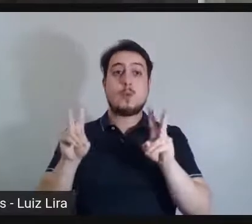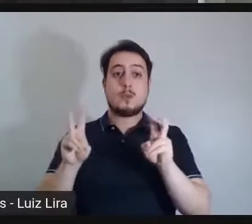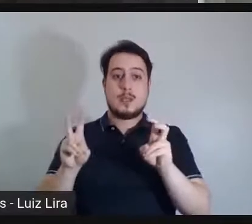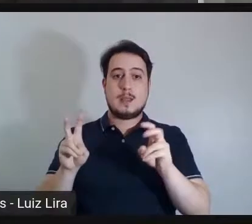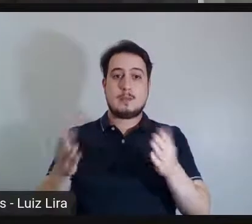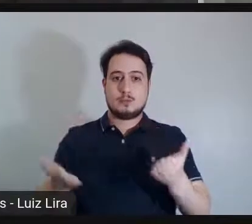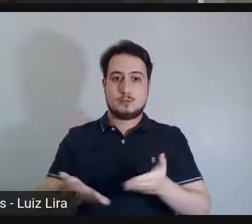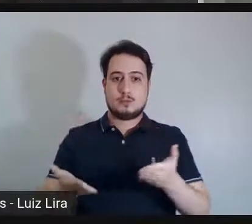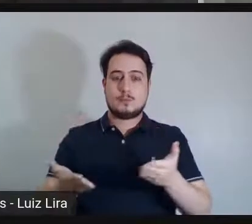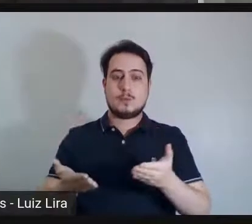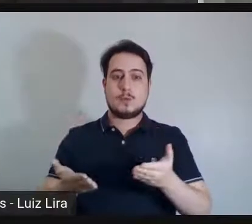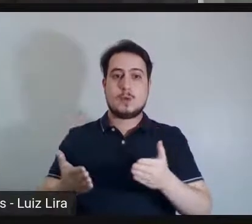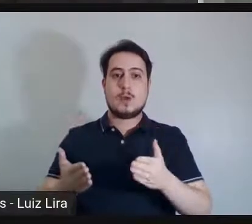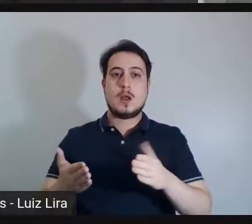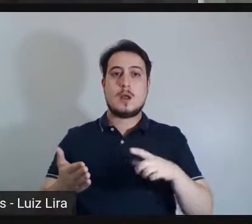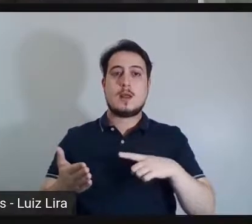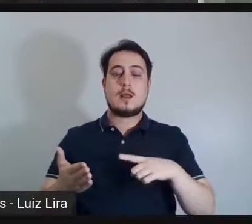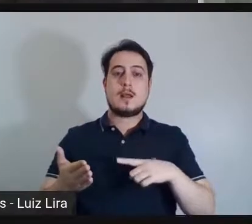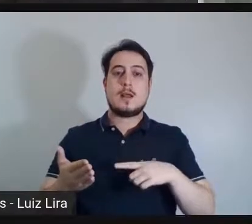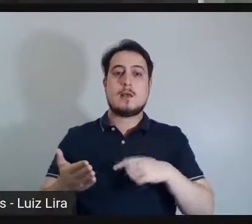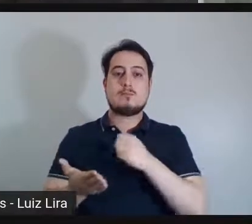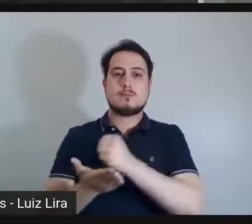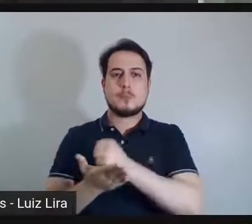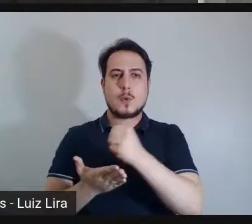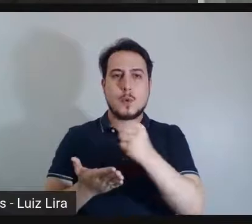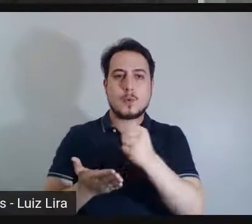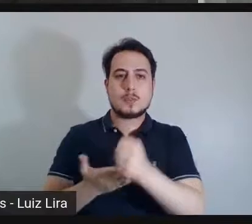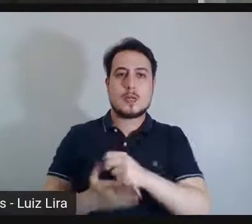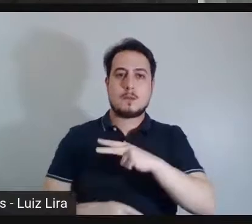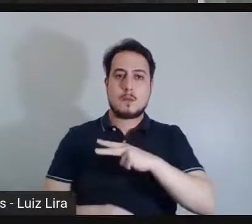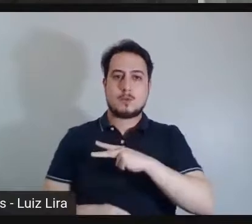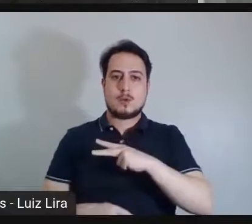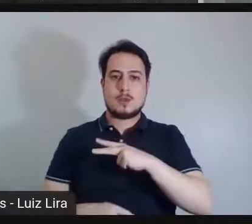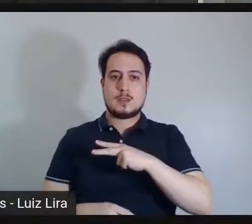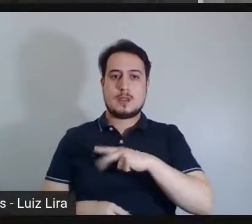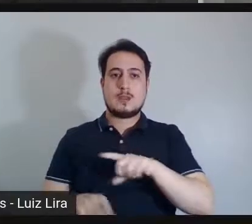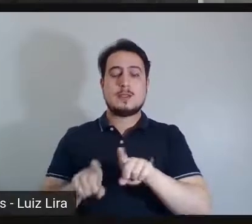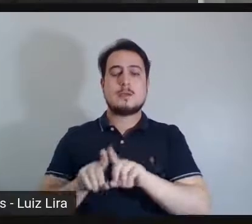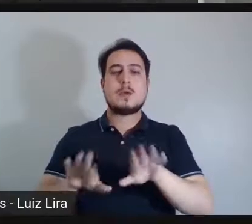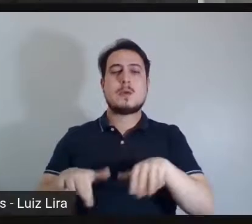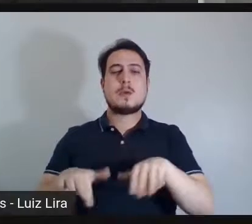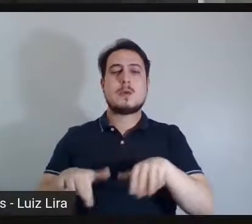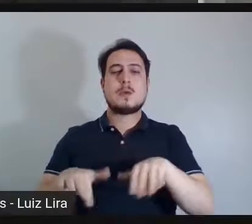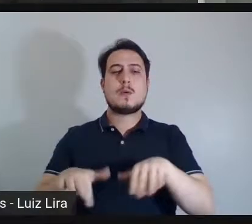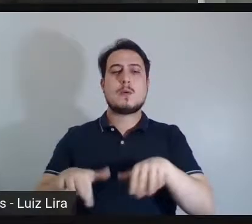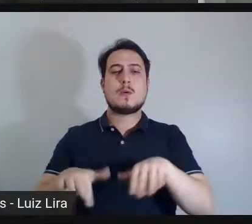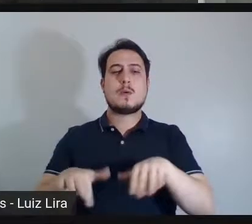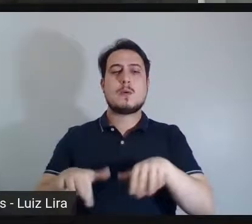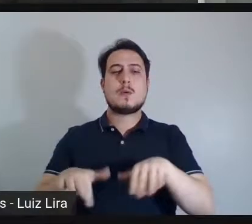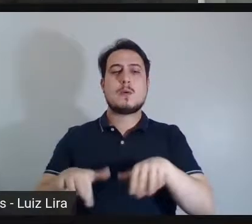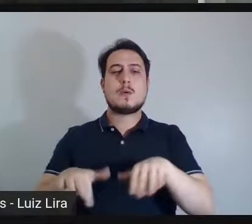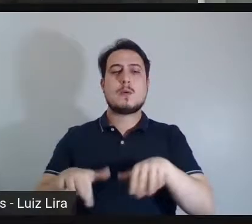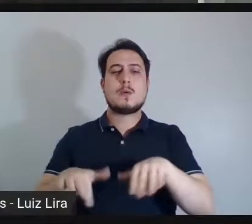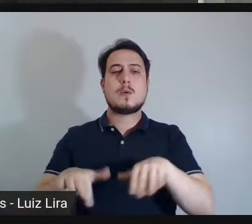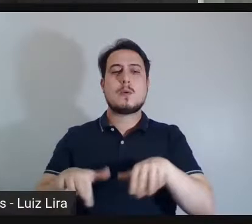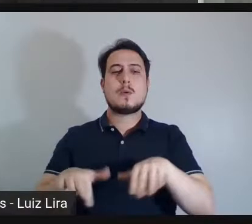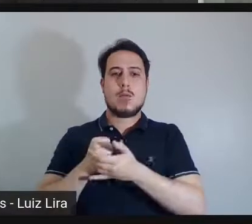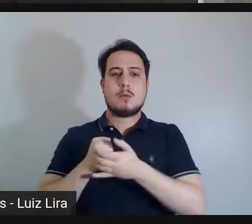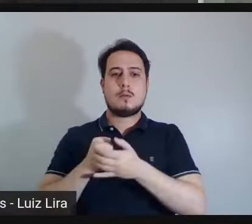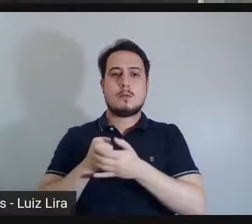os contratos de terceirização no serviço público e os efeitos, os reflexos da